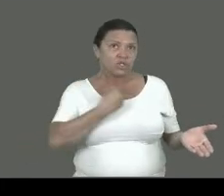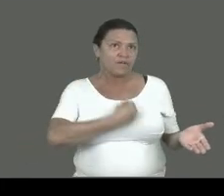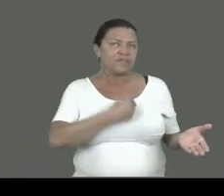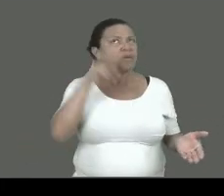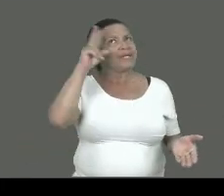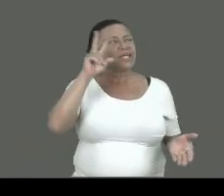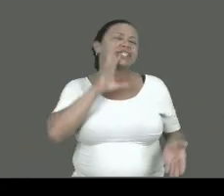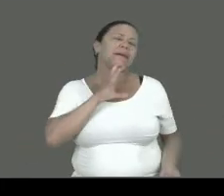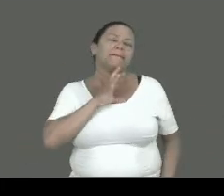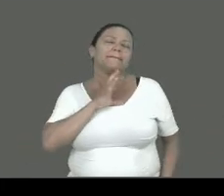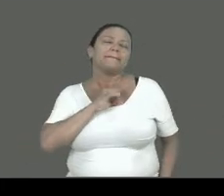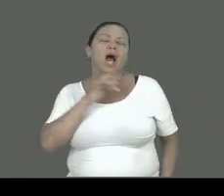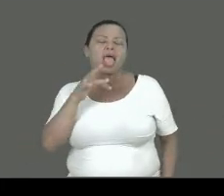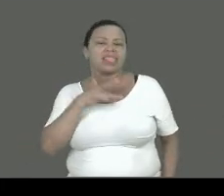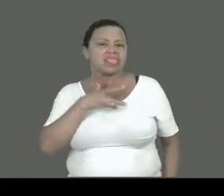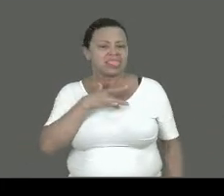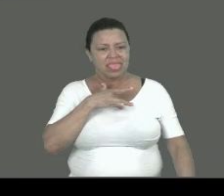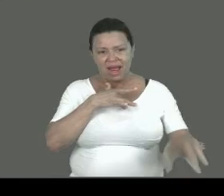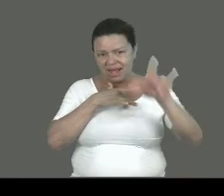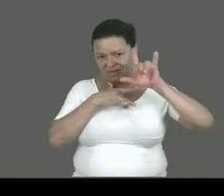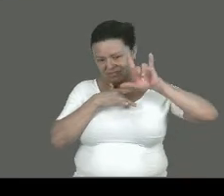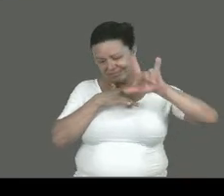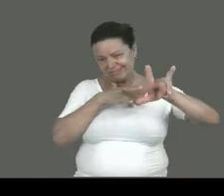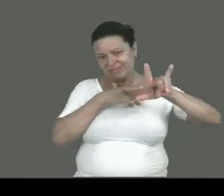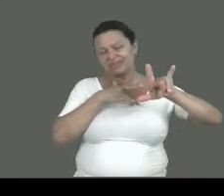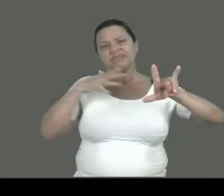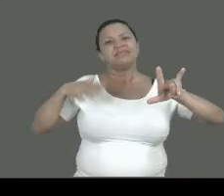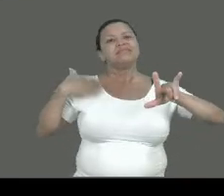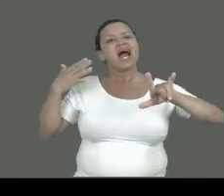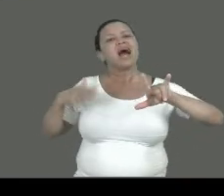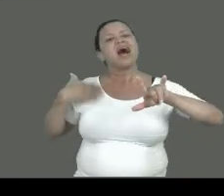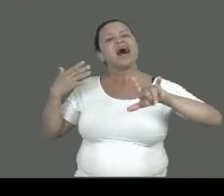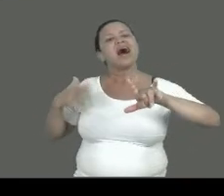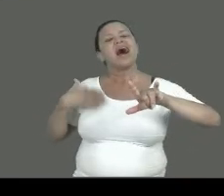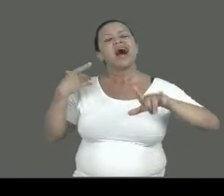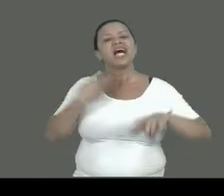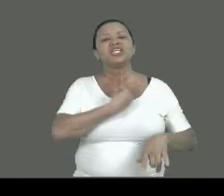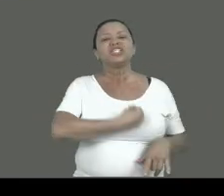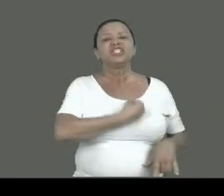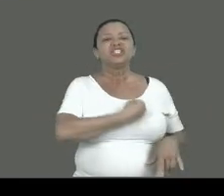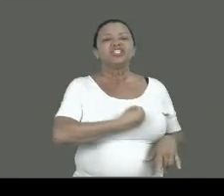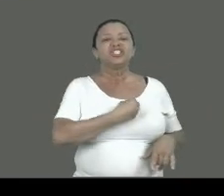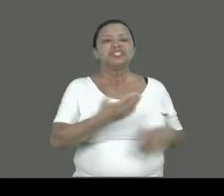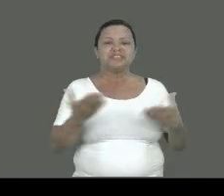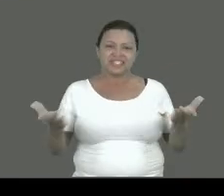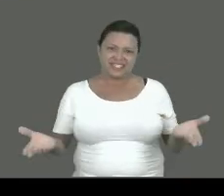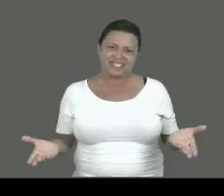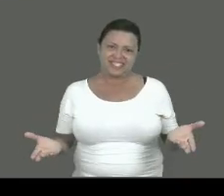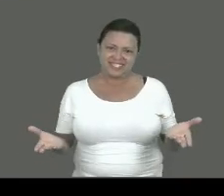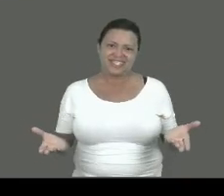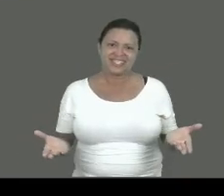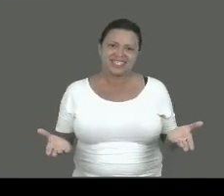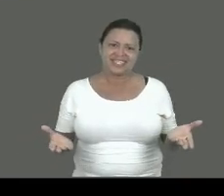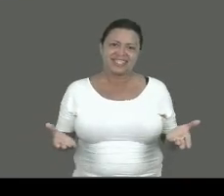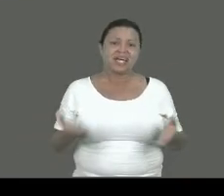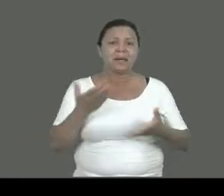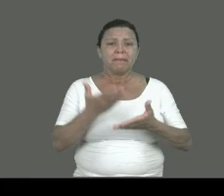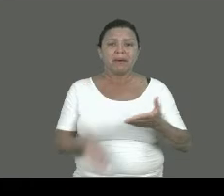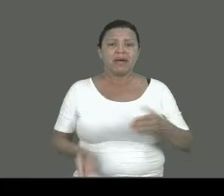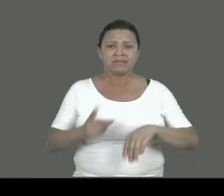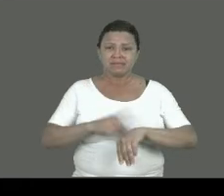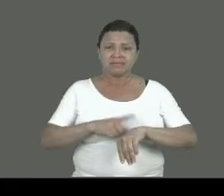história de amor, de paixão, de alegria, de vida na sua plenitude, e que perde essa